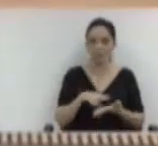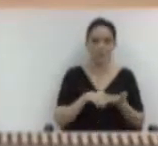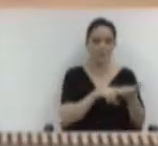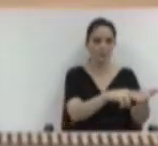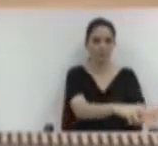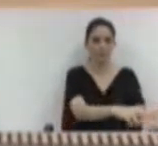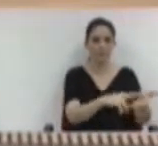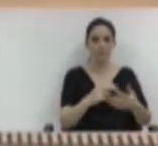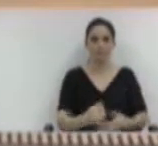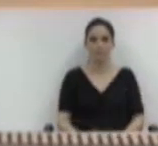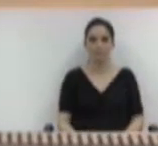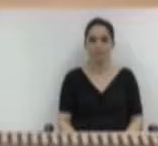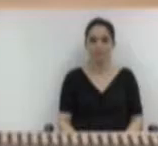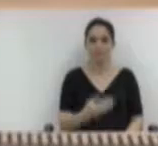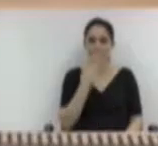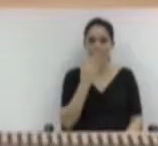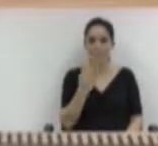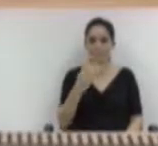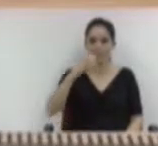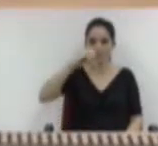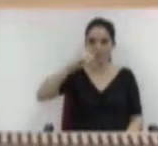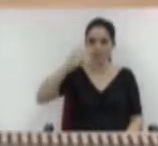ao Poder Executivo. Requerimento